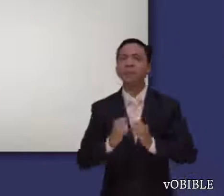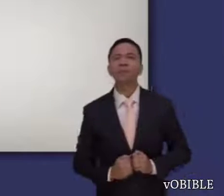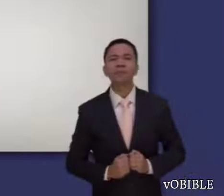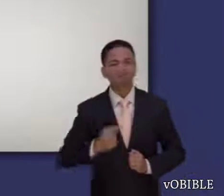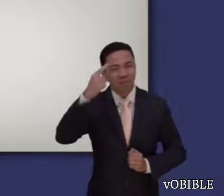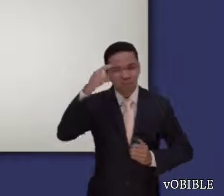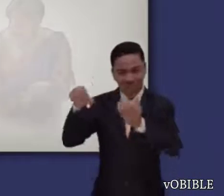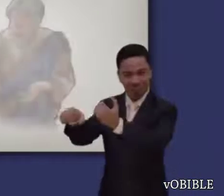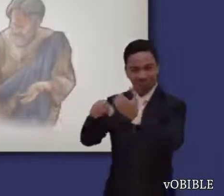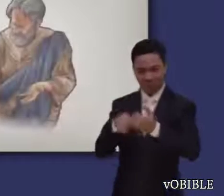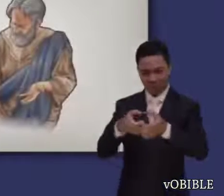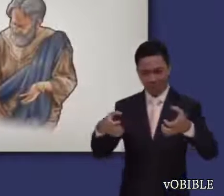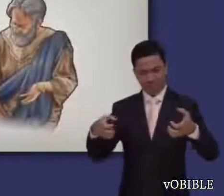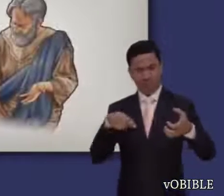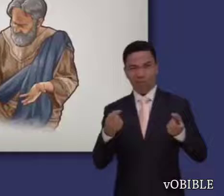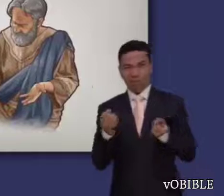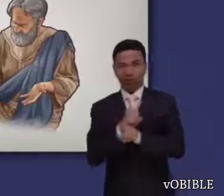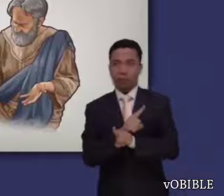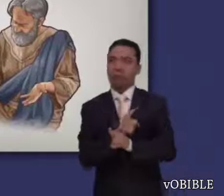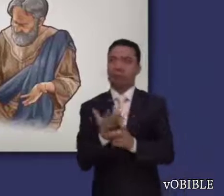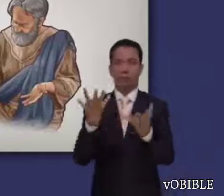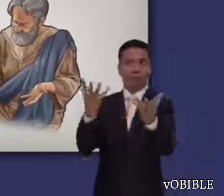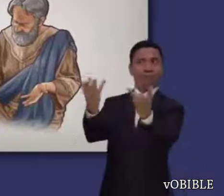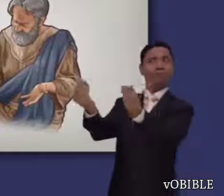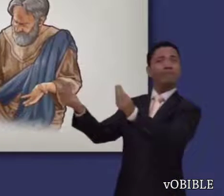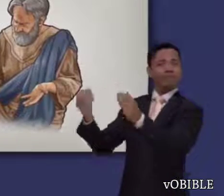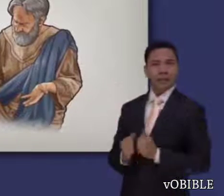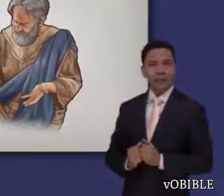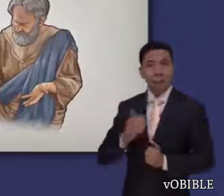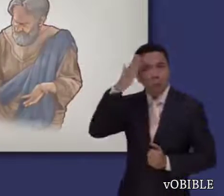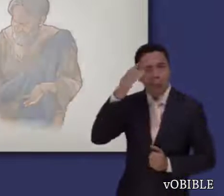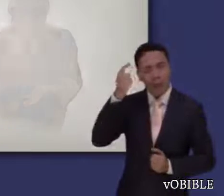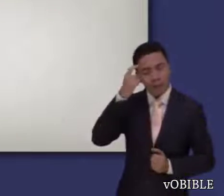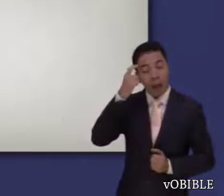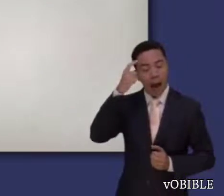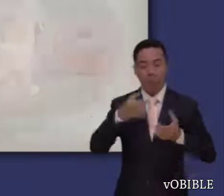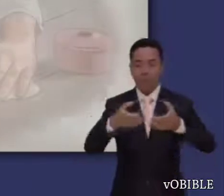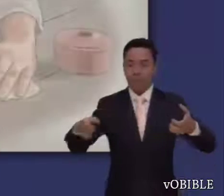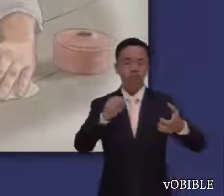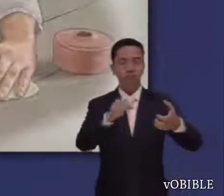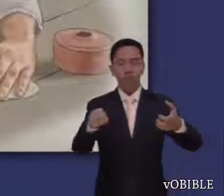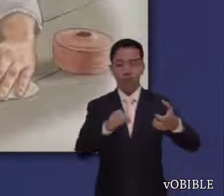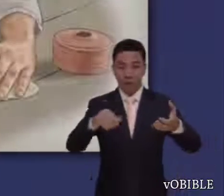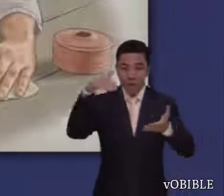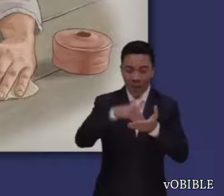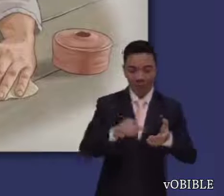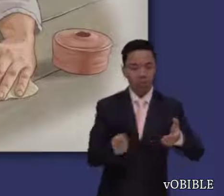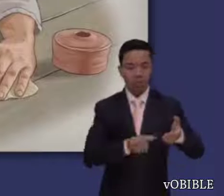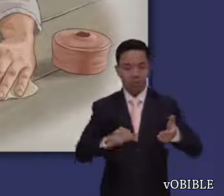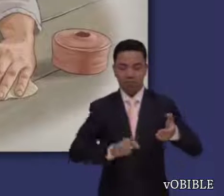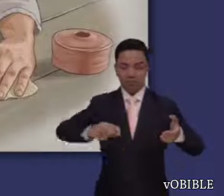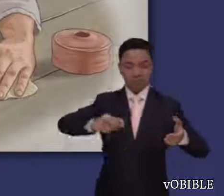Você sabia? Por causa daquela carta falsa que diziam ser de Paulo, ele escreveu: "Aqui está a